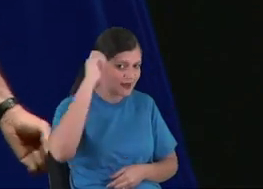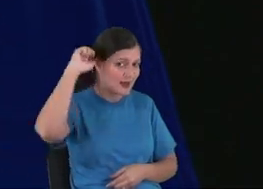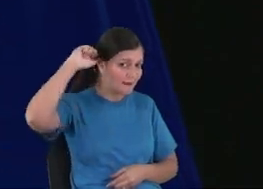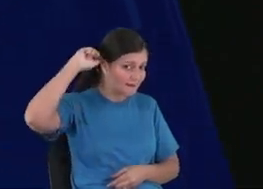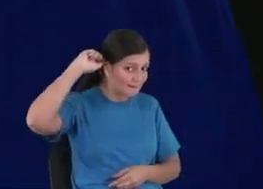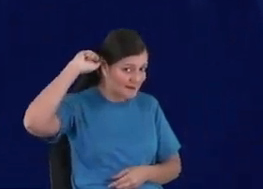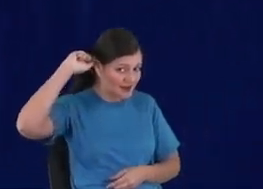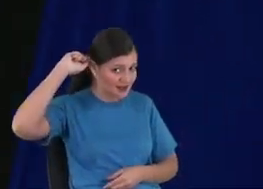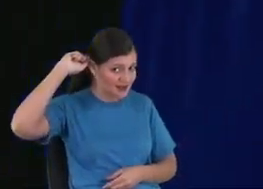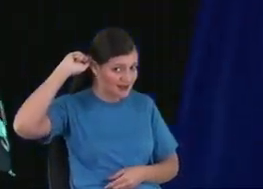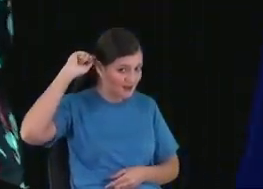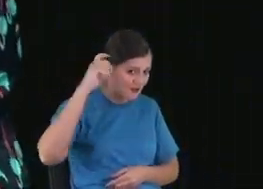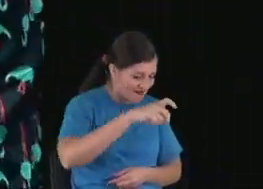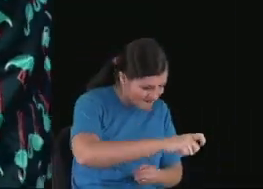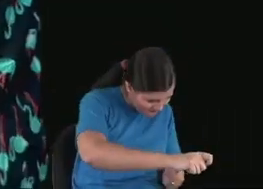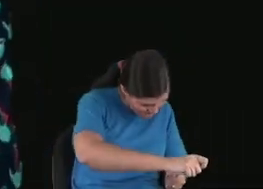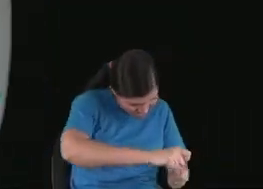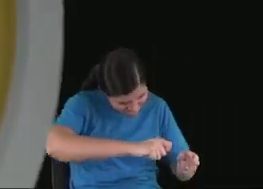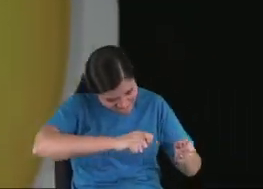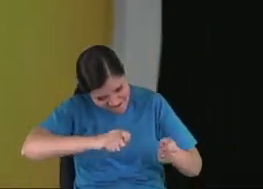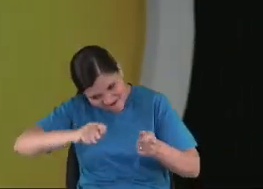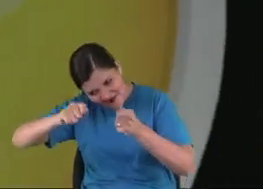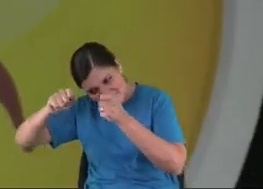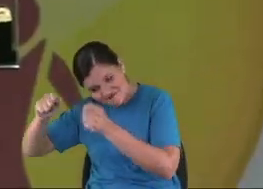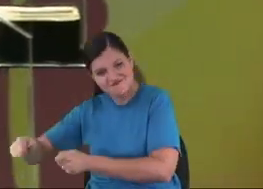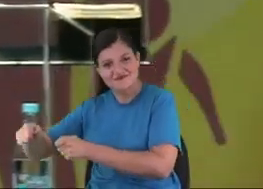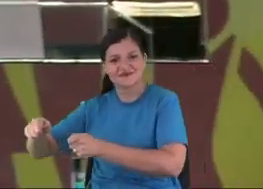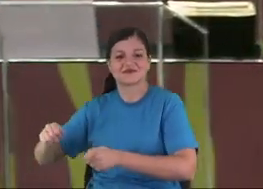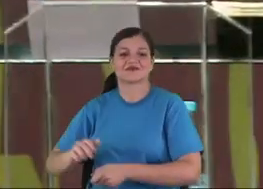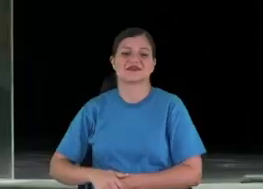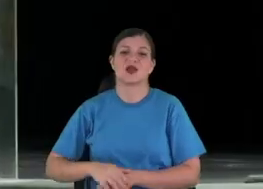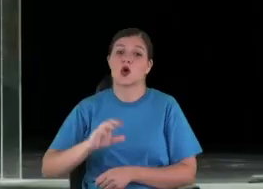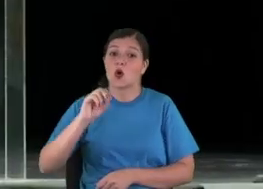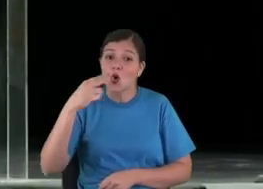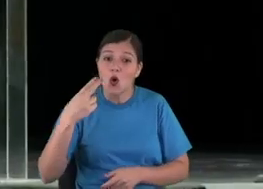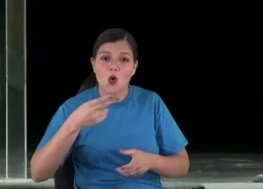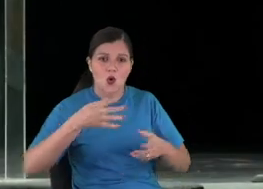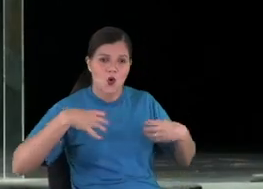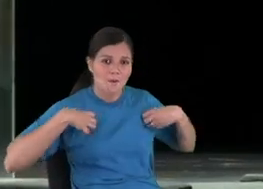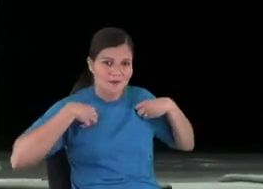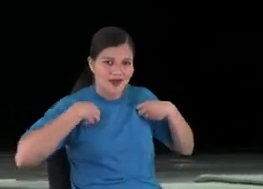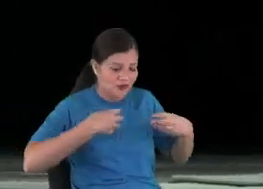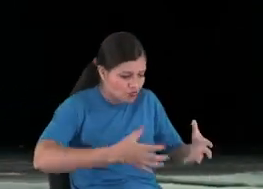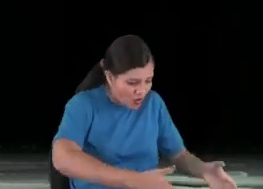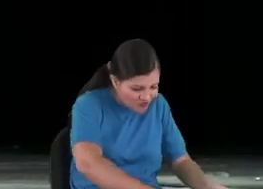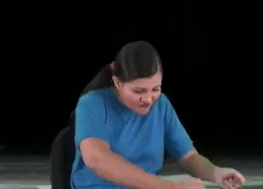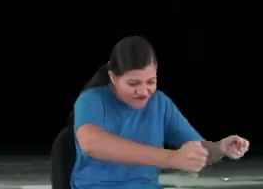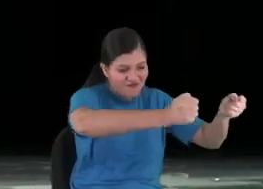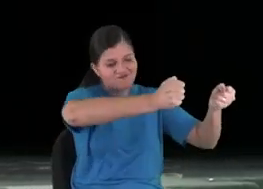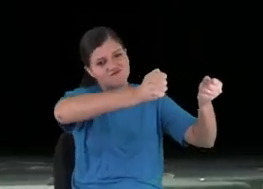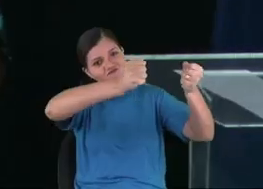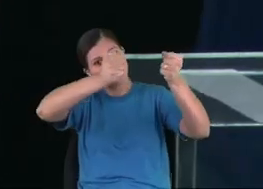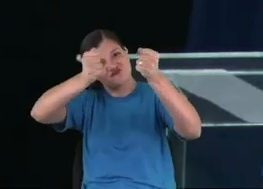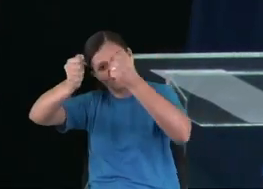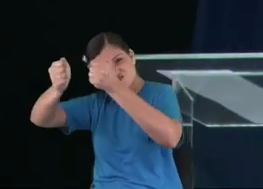Vai dizer não para mim. Entendeu? Você pega ele e ele faz um voo contra a vontade dele.